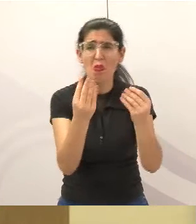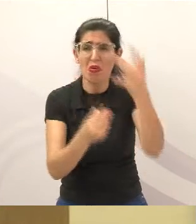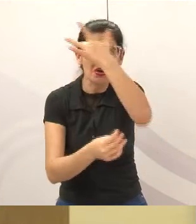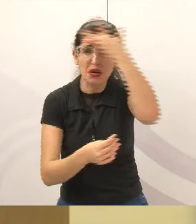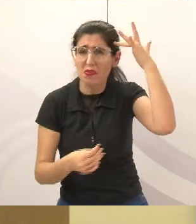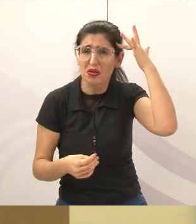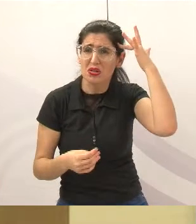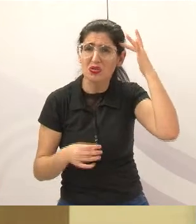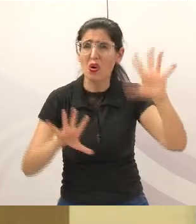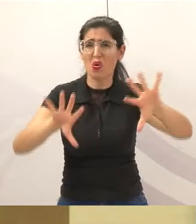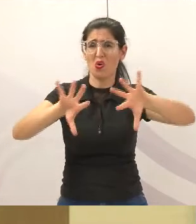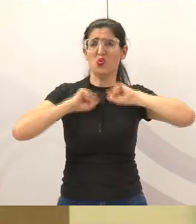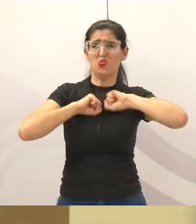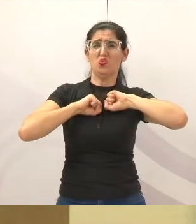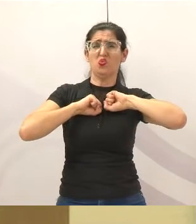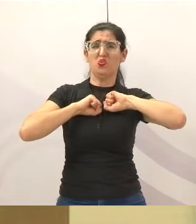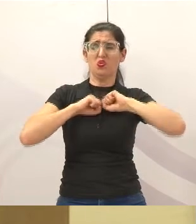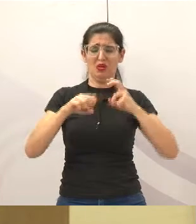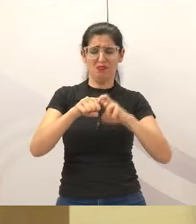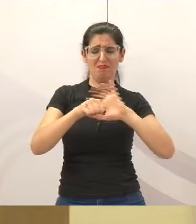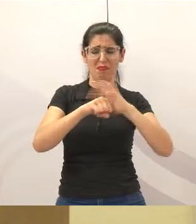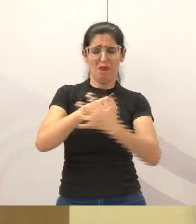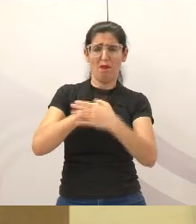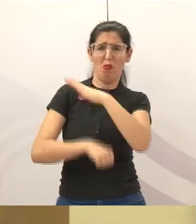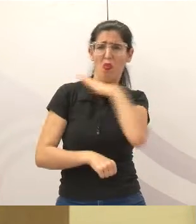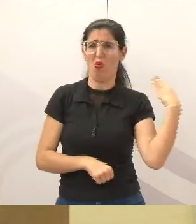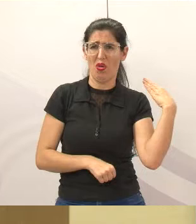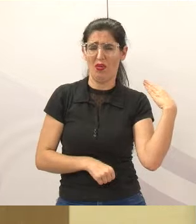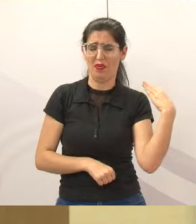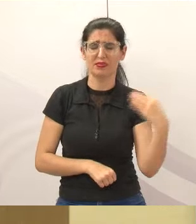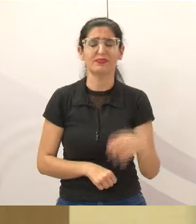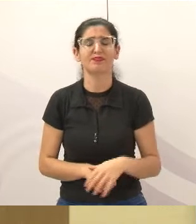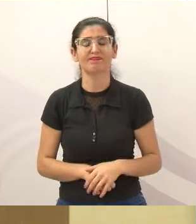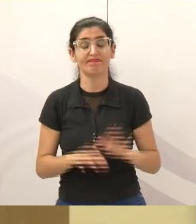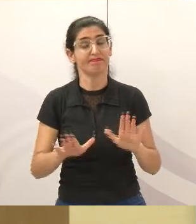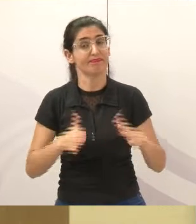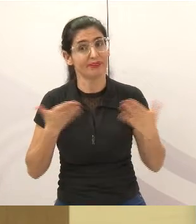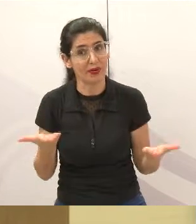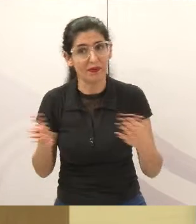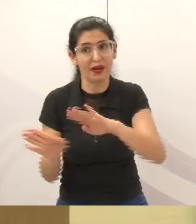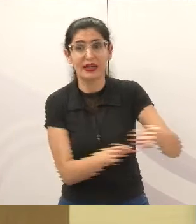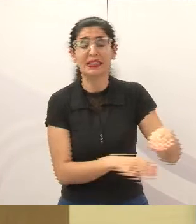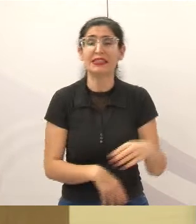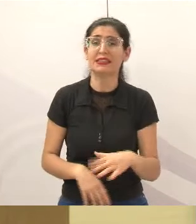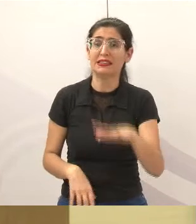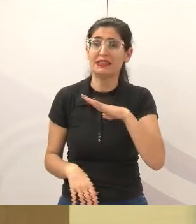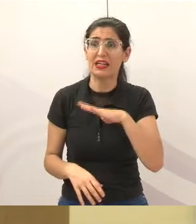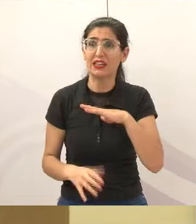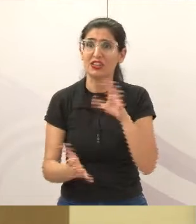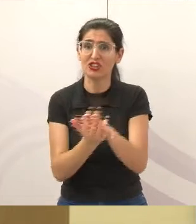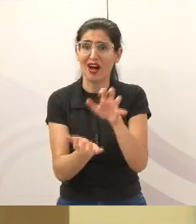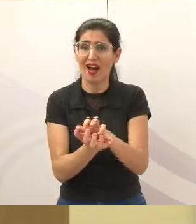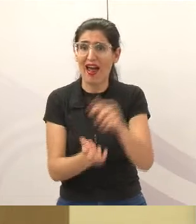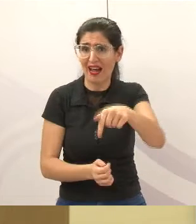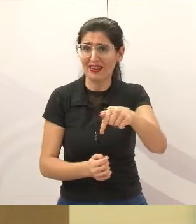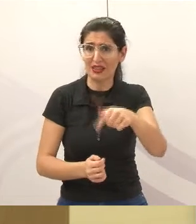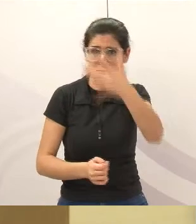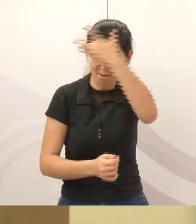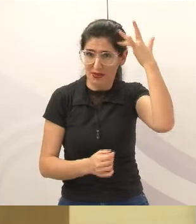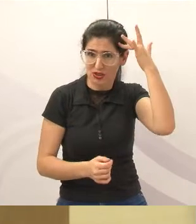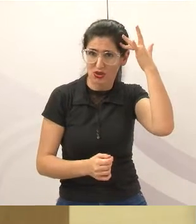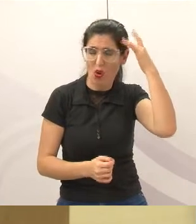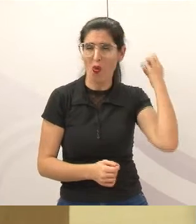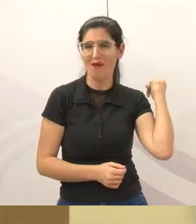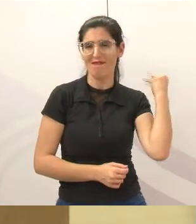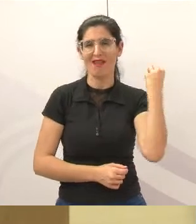mortos no nosso país. A cidade de Jacareí, ela está controlável porque ela não é uma cidade turística.